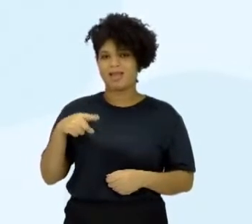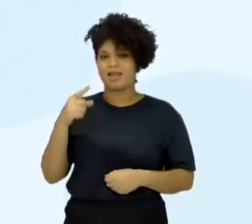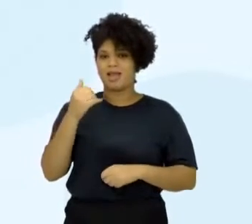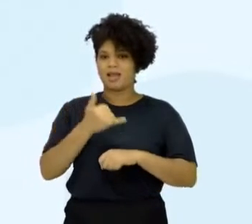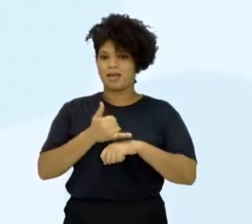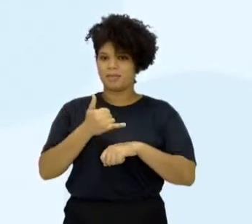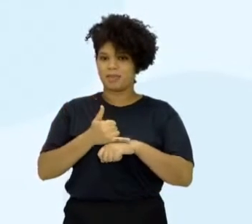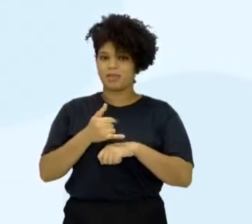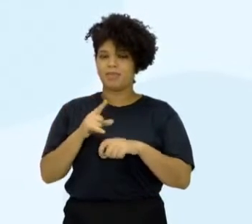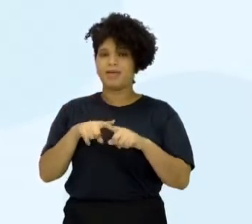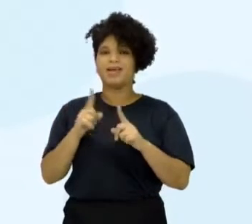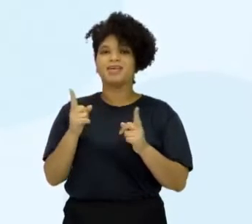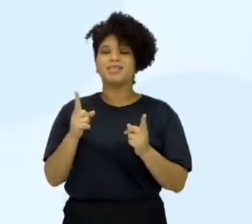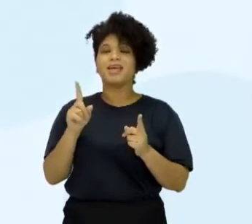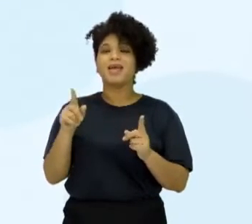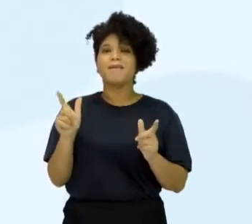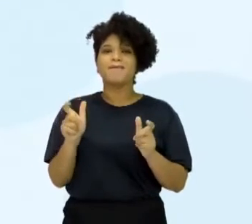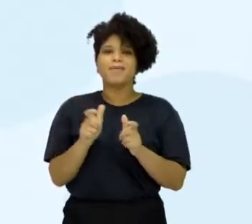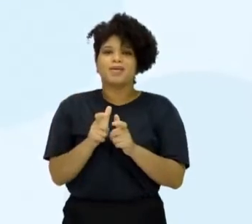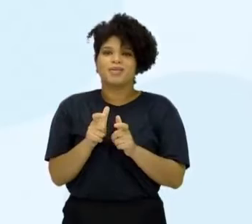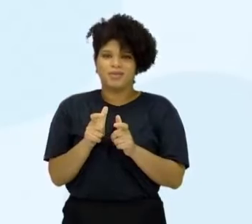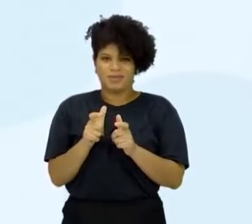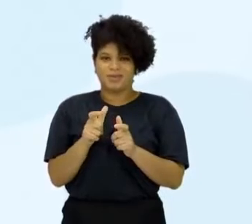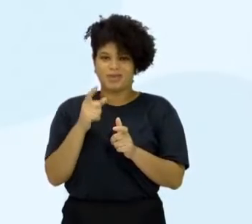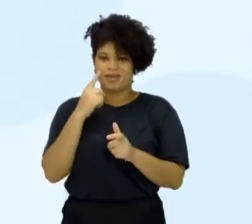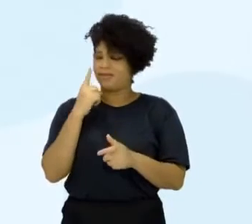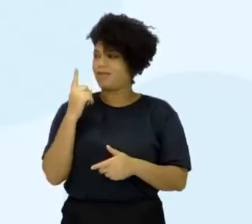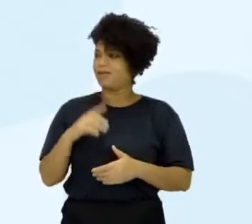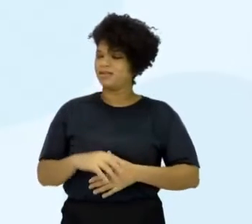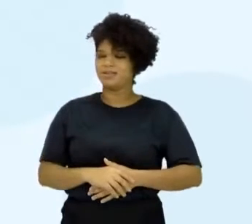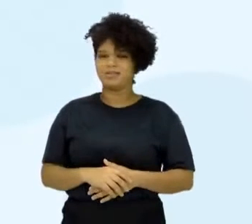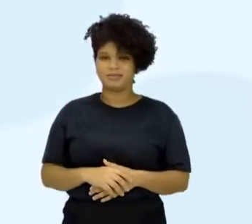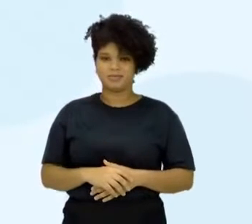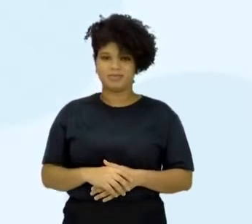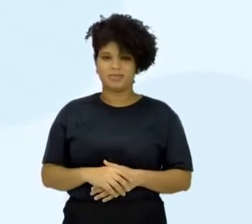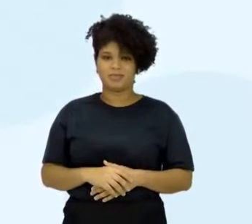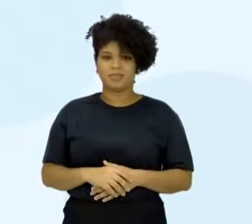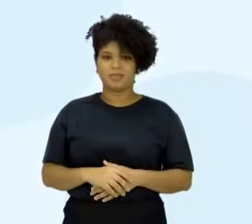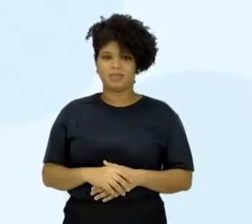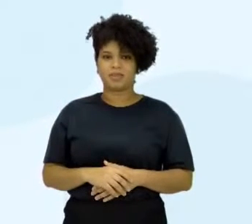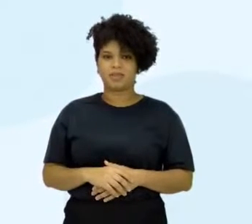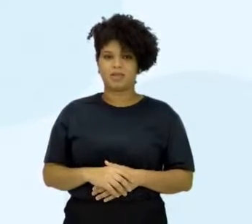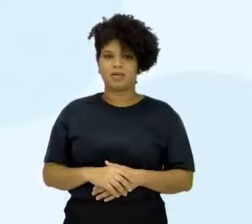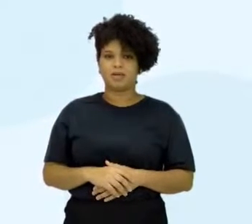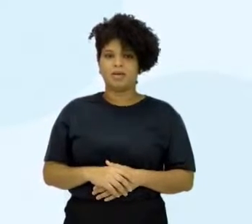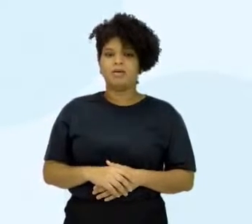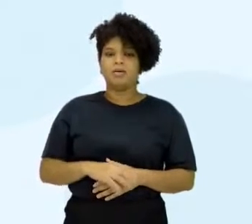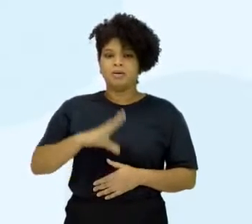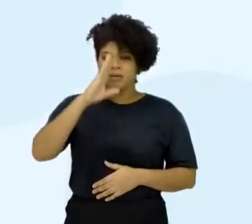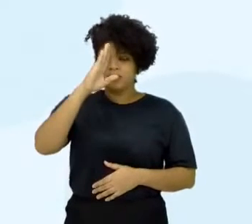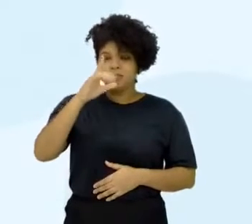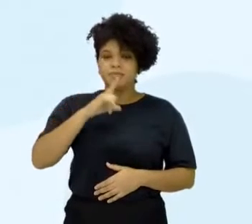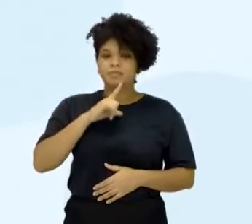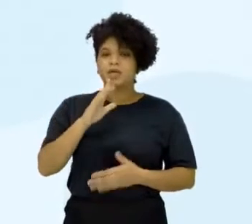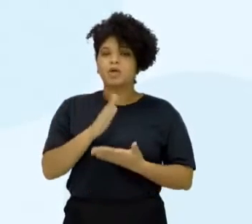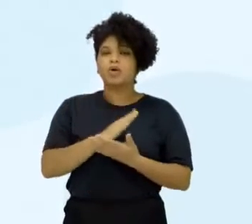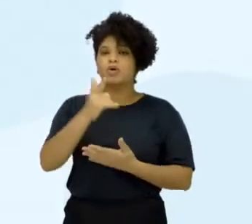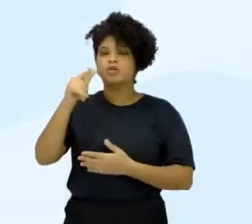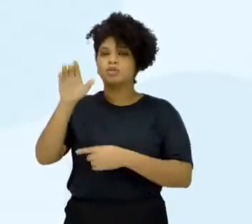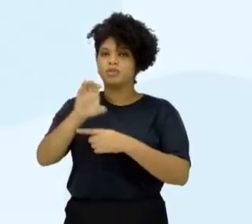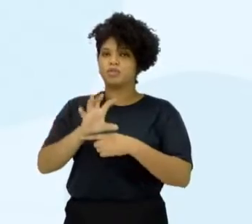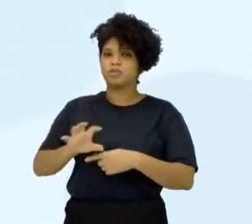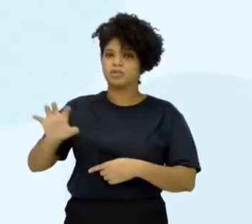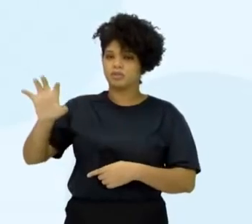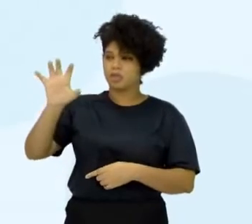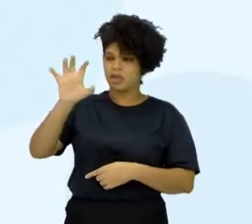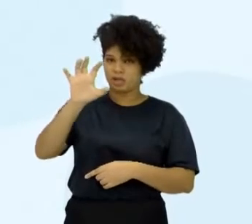arranjo populacional menor. Né, tem lá a influência do seu RID, né, que é a região, né, que faz parte de alguns estados